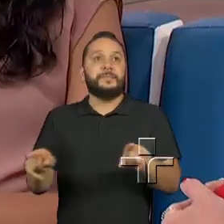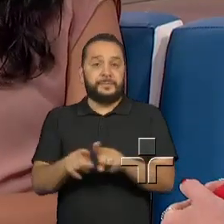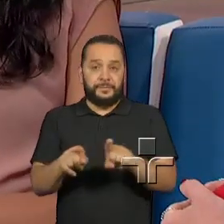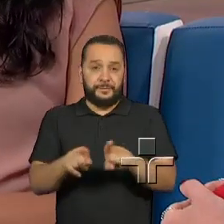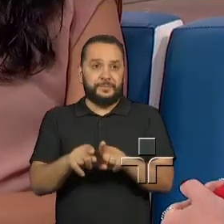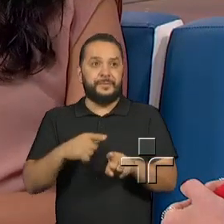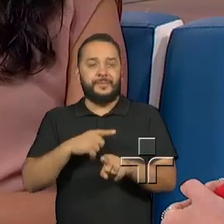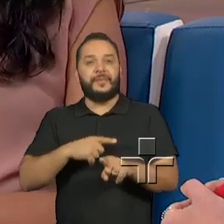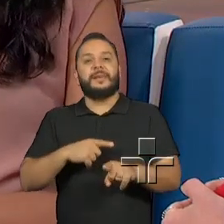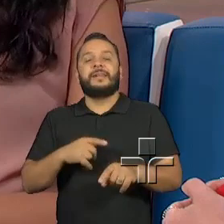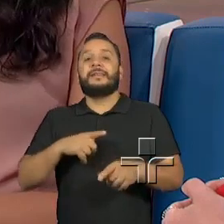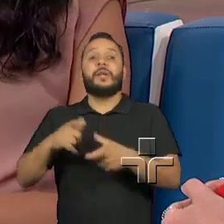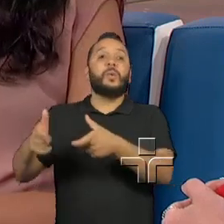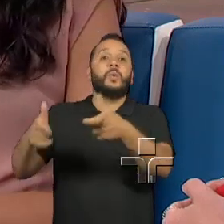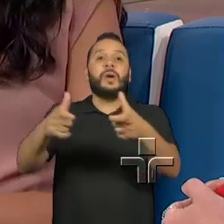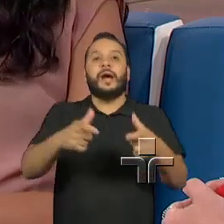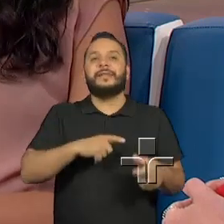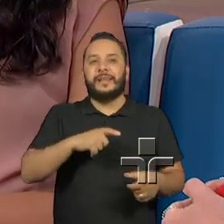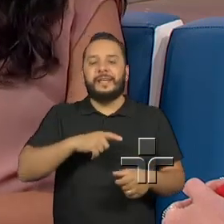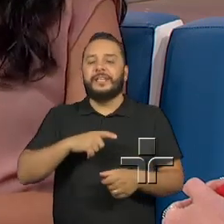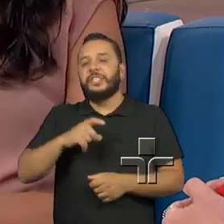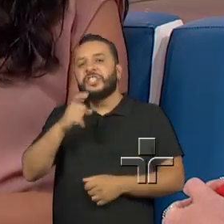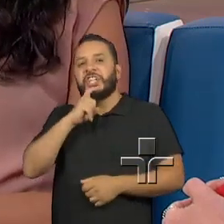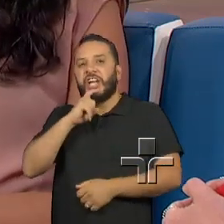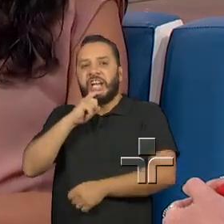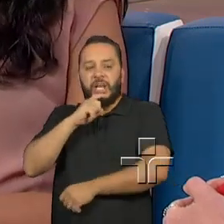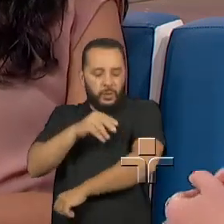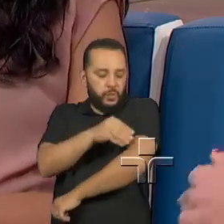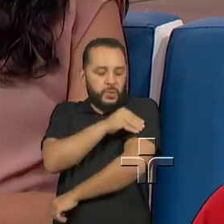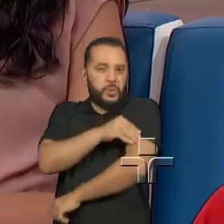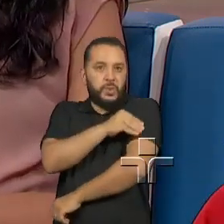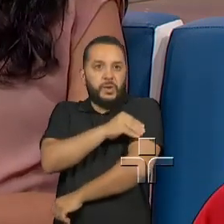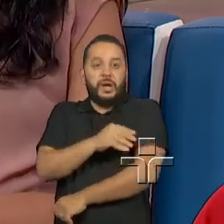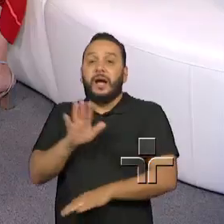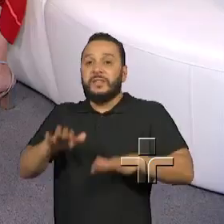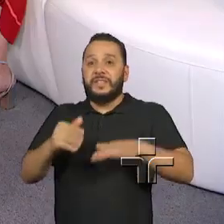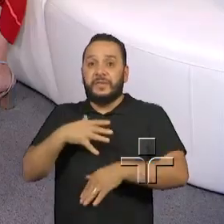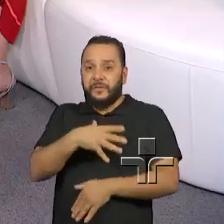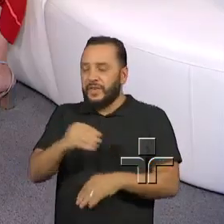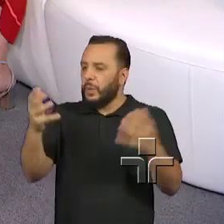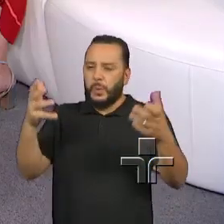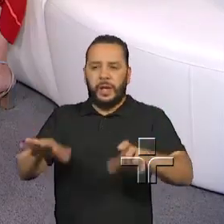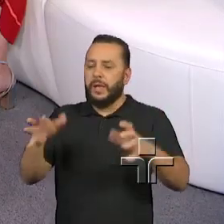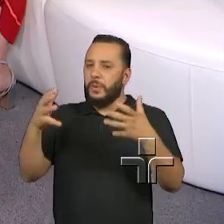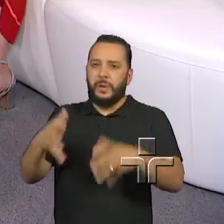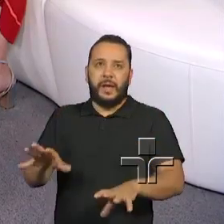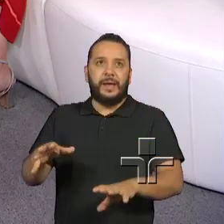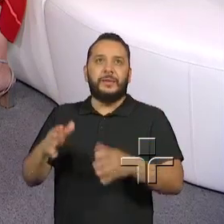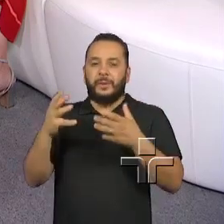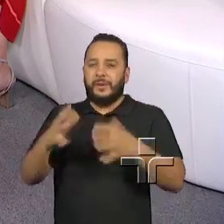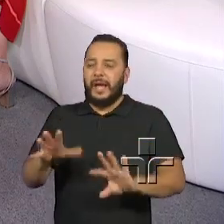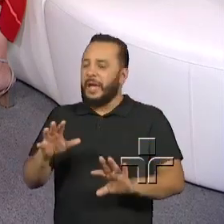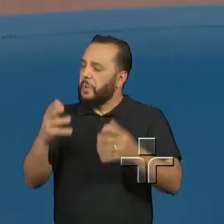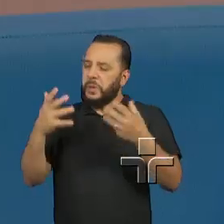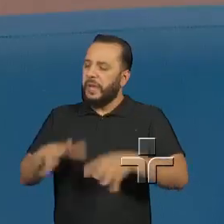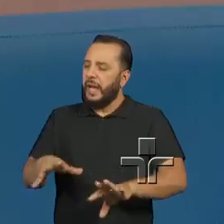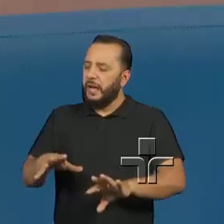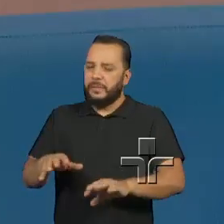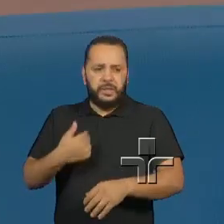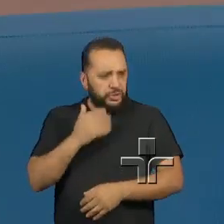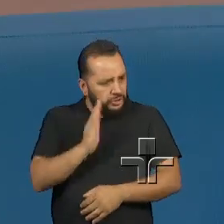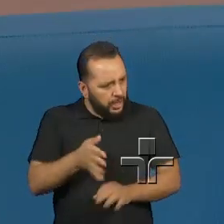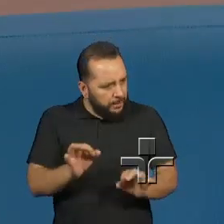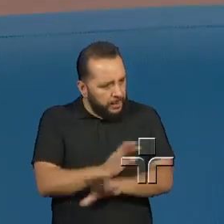lugares que eles põem um gelinho e tal. Já aconteceu da minha filha estar reclamando, não quero, não quero, não quero. E já tinha picado, nem tirado.